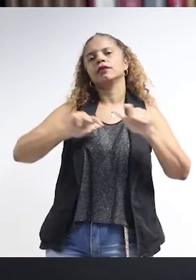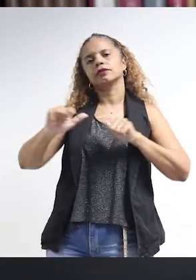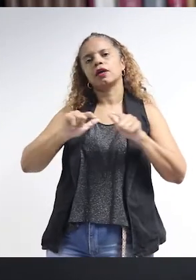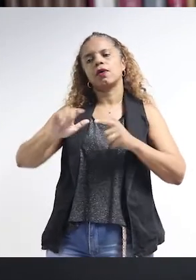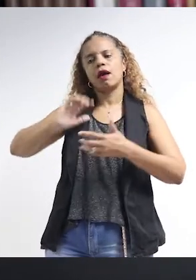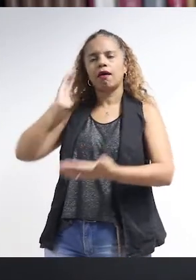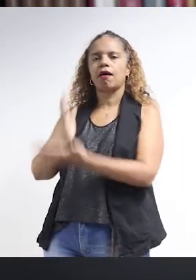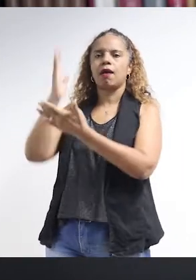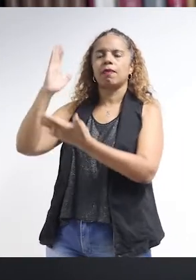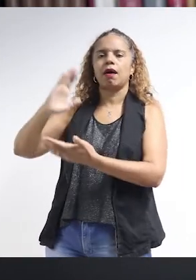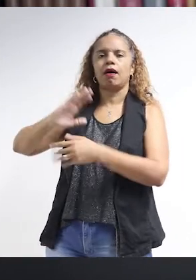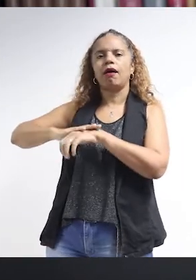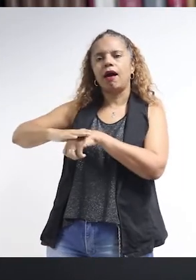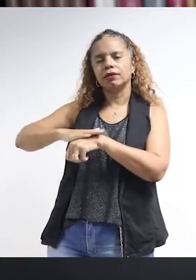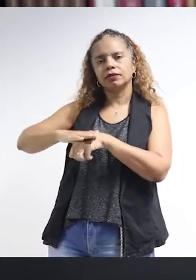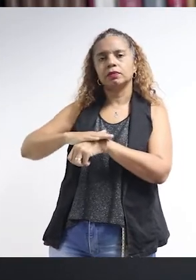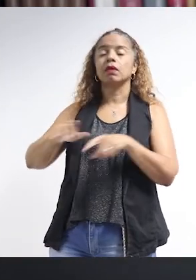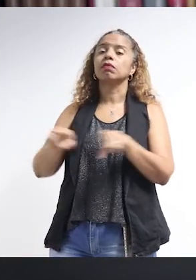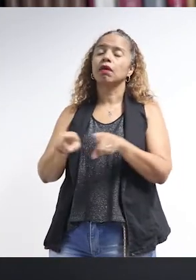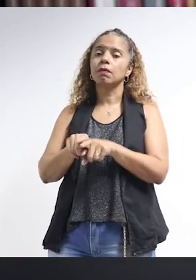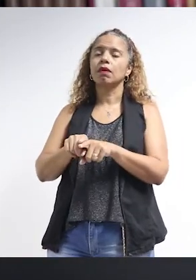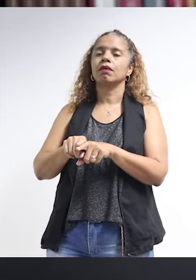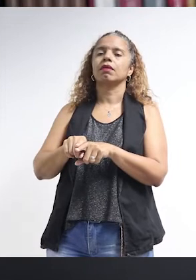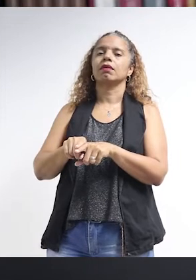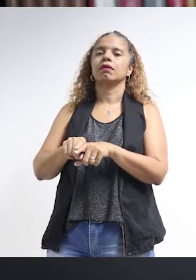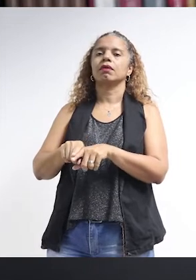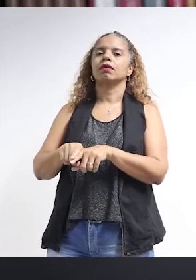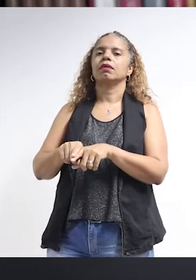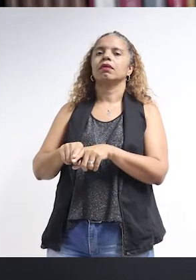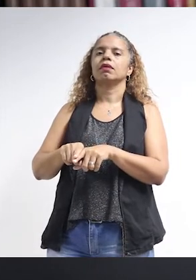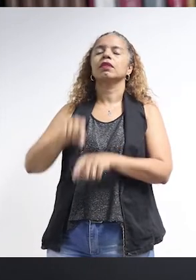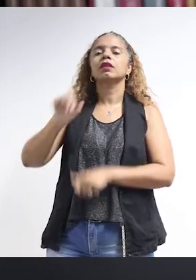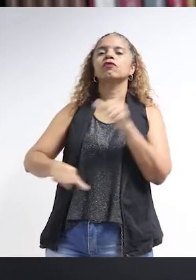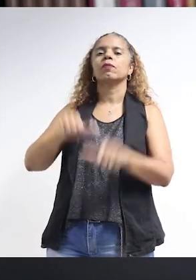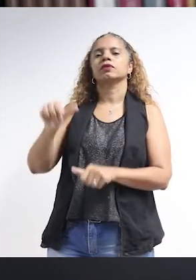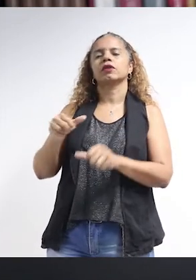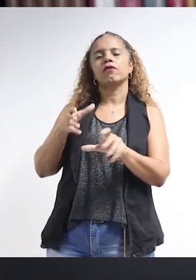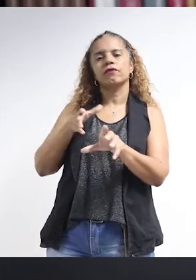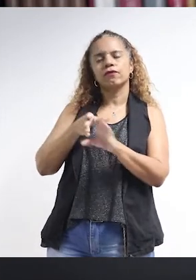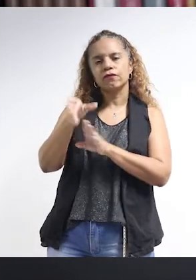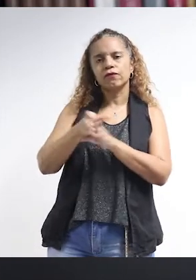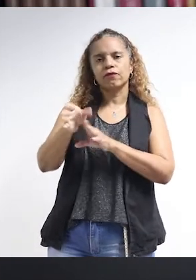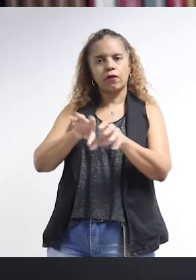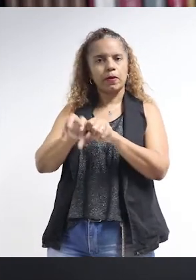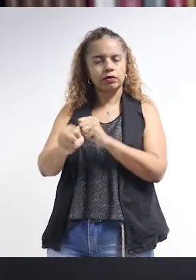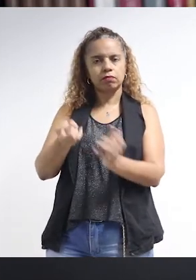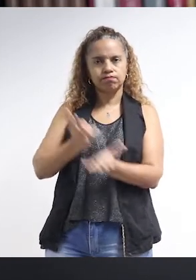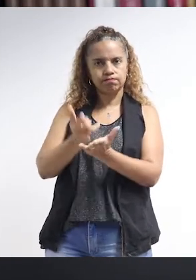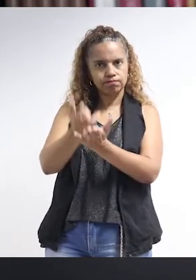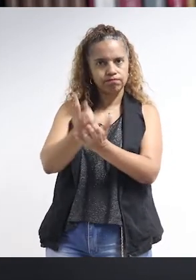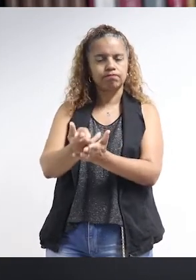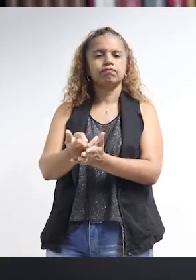combate do racismo, como também na promoção de uma formação permanente em